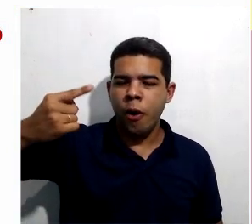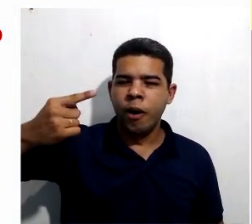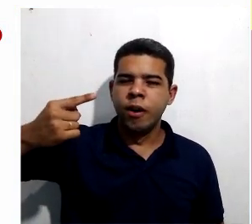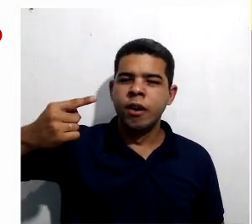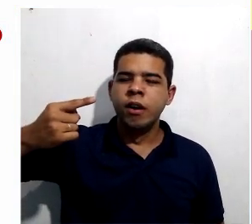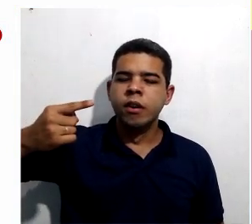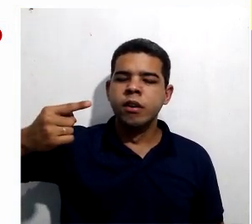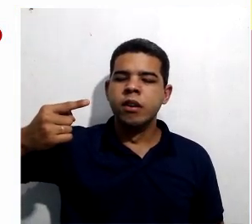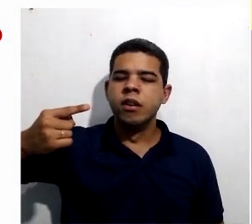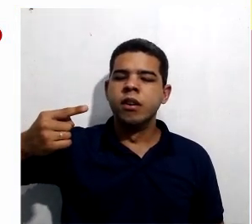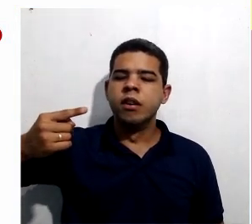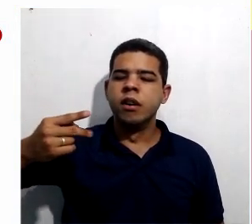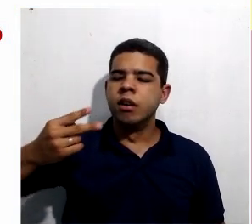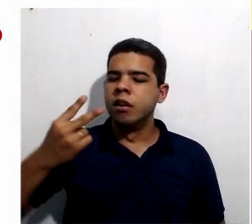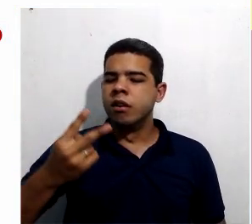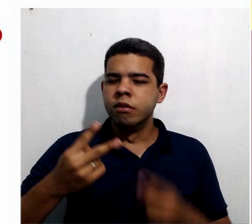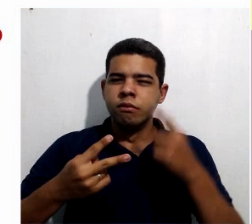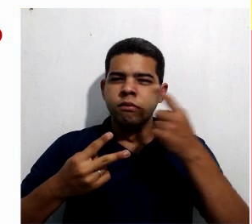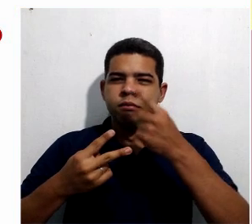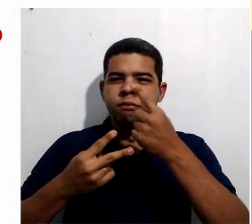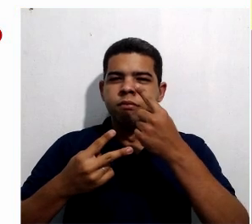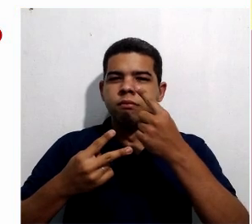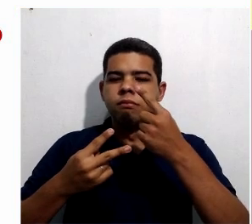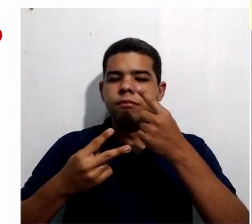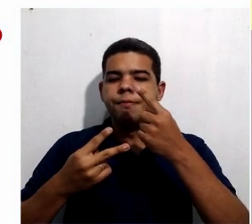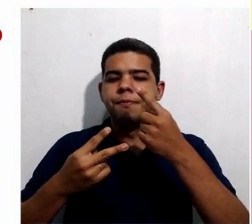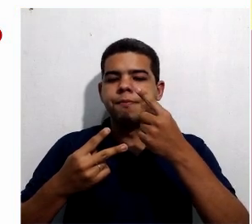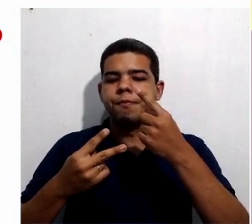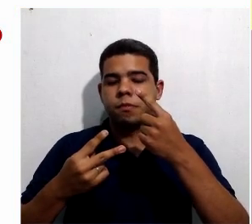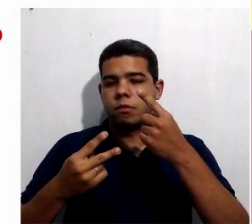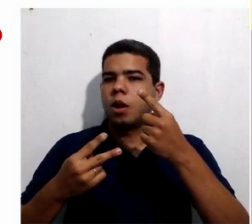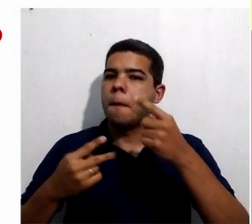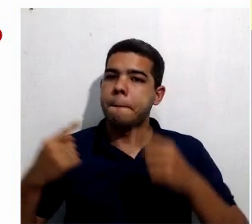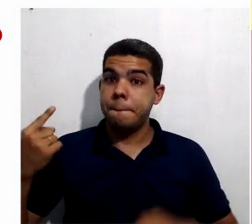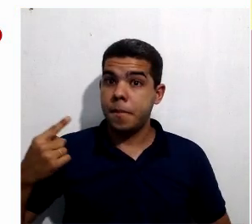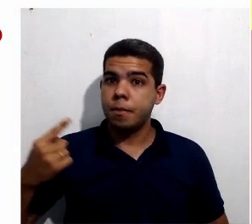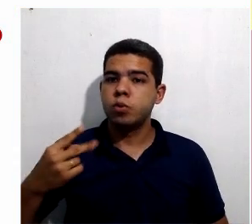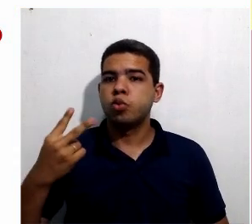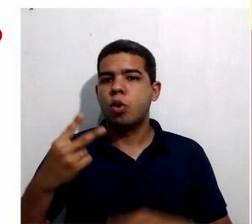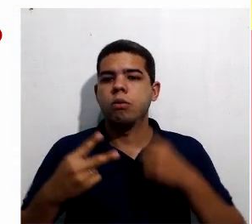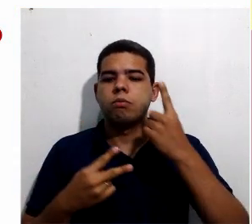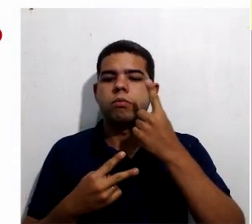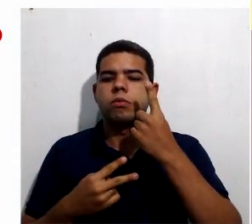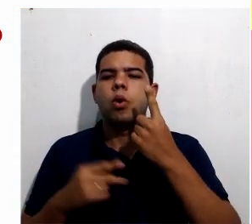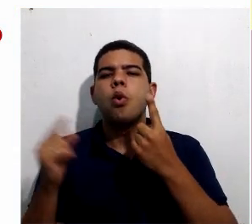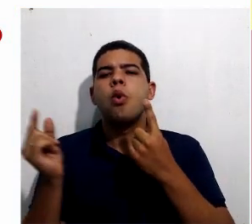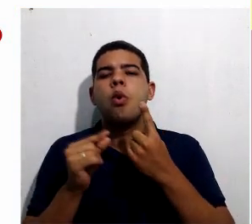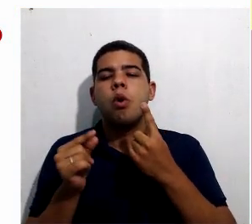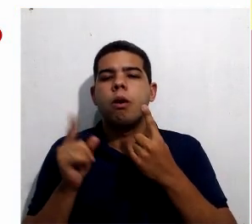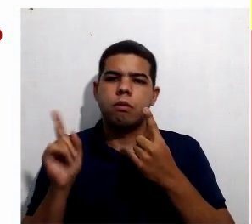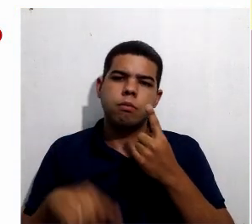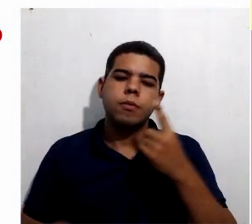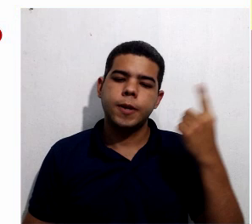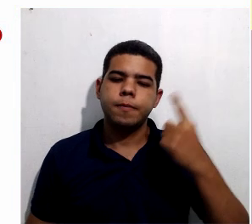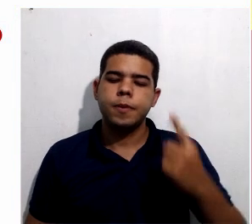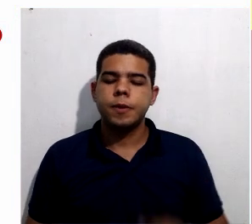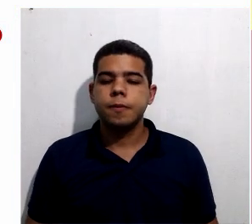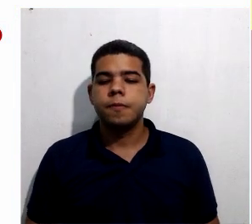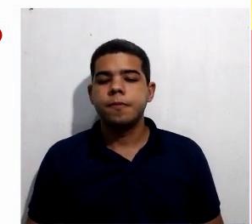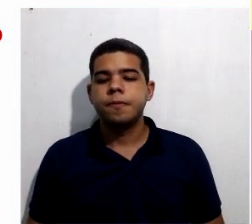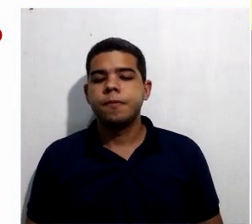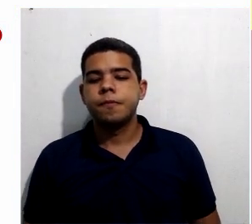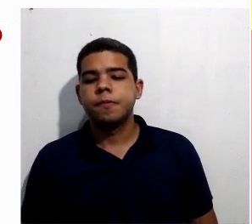2, aqui eu posso escrever como 2 elevado a 1. Primeiro termo, então esse 1 aí refere-se ao primeiro